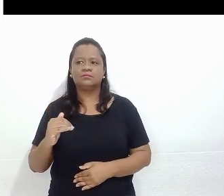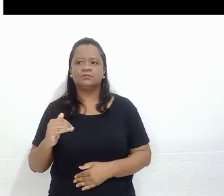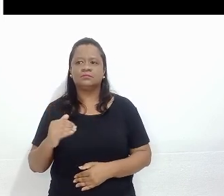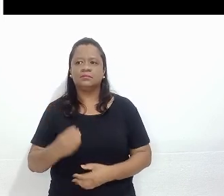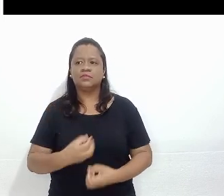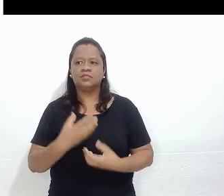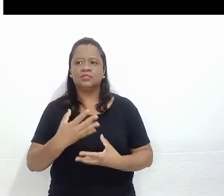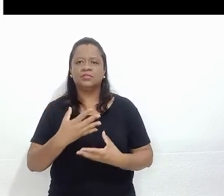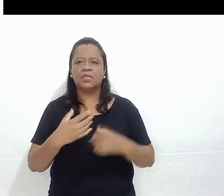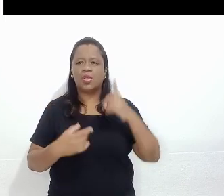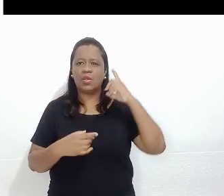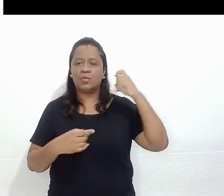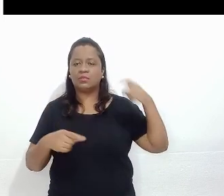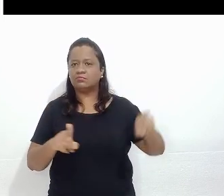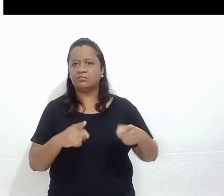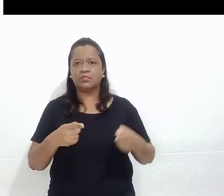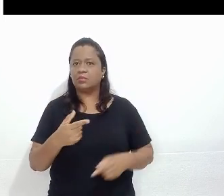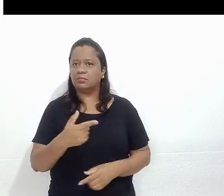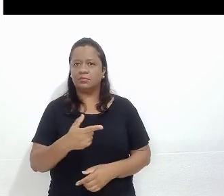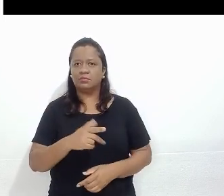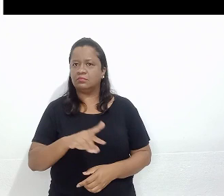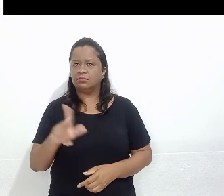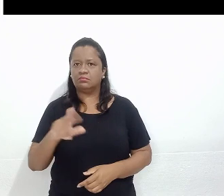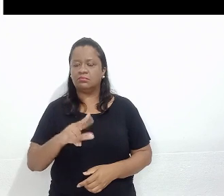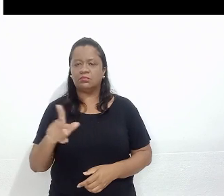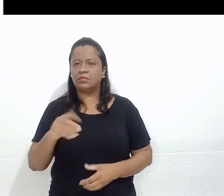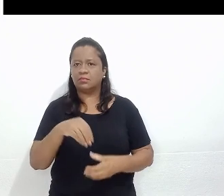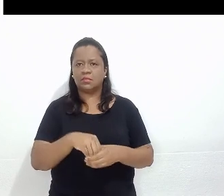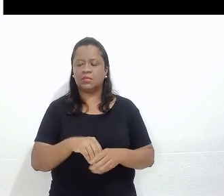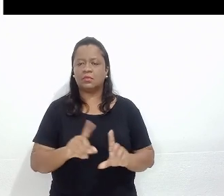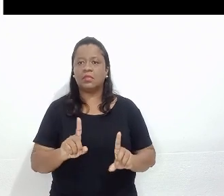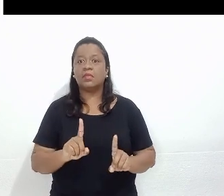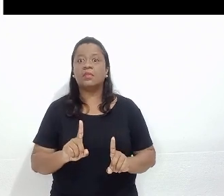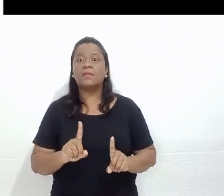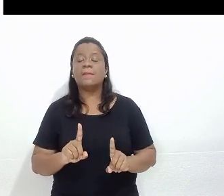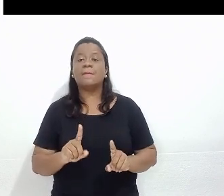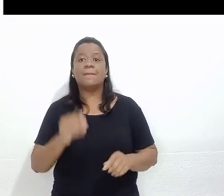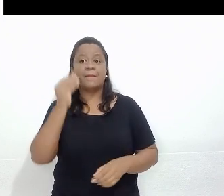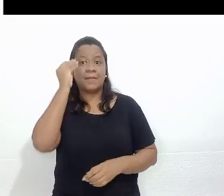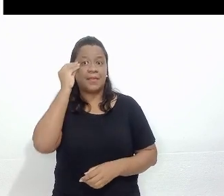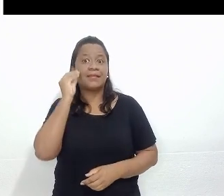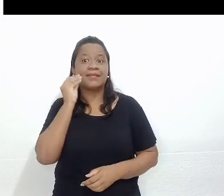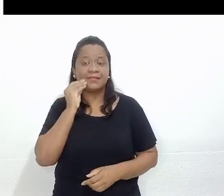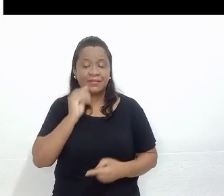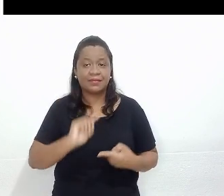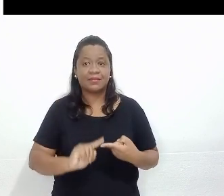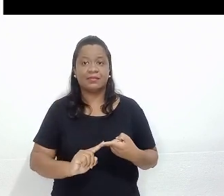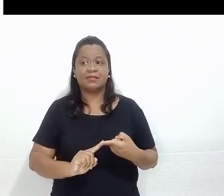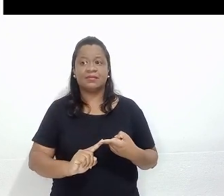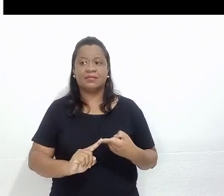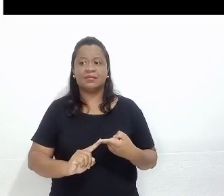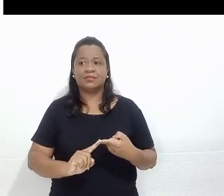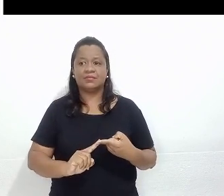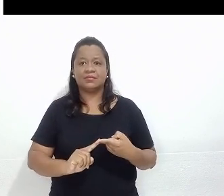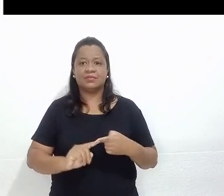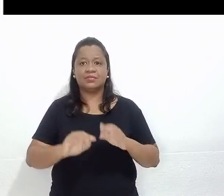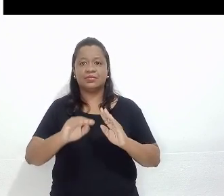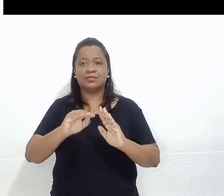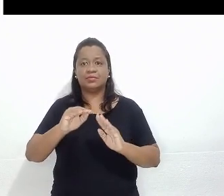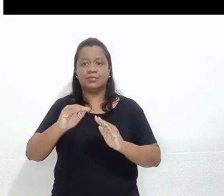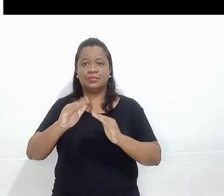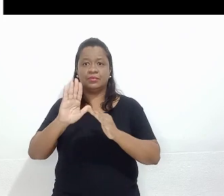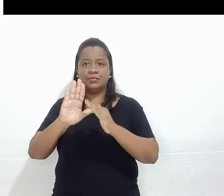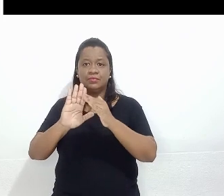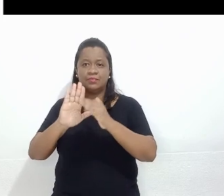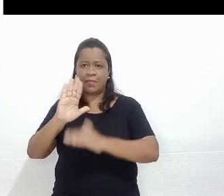Produção de trilha sonora já não vai estar, né? Mas aqui abaixo, maquiagem vai estar, né? O resto aqui de baixo de edição também